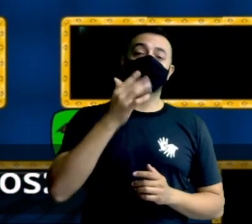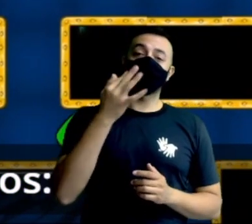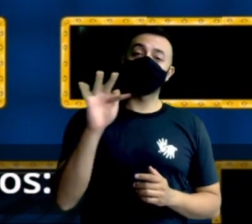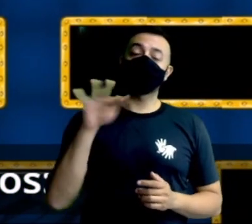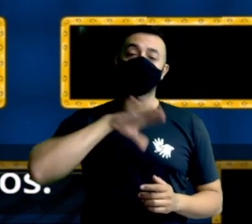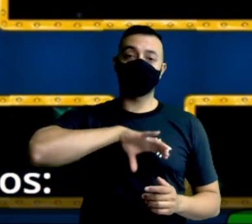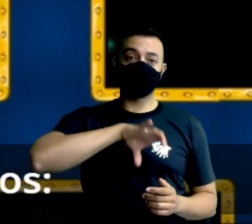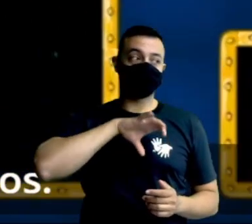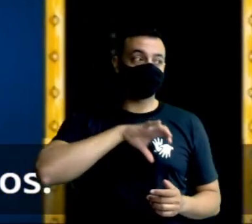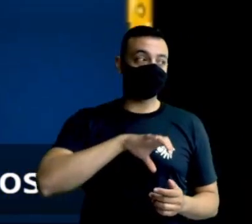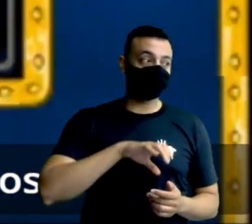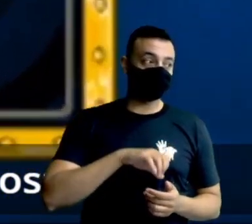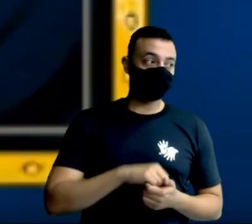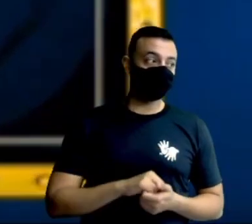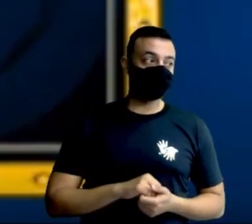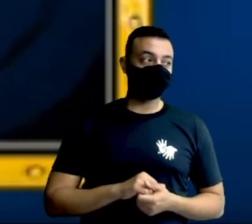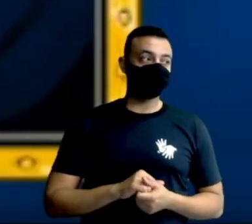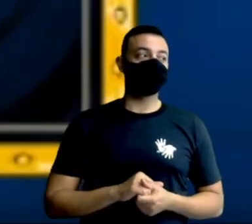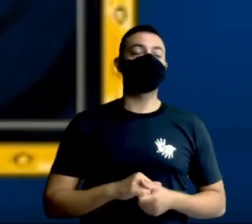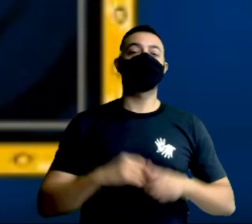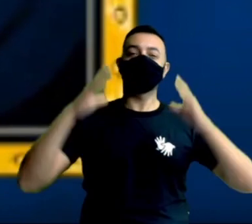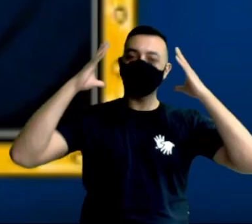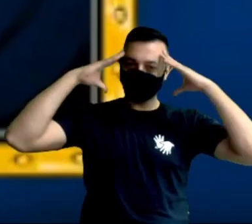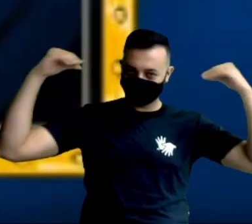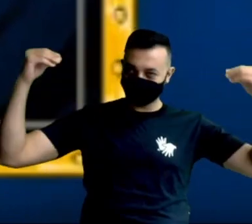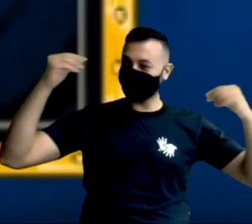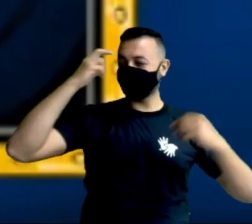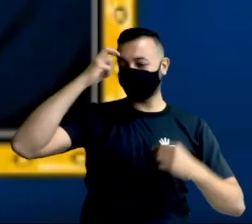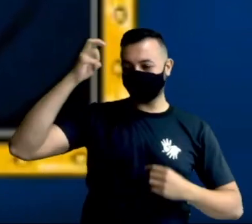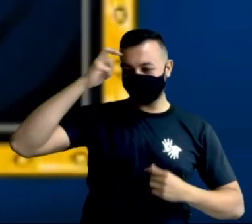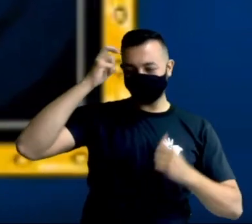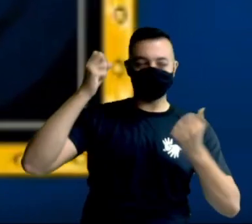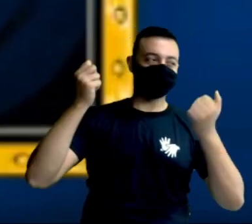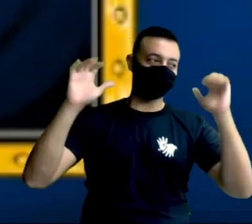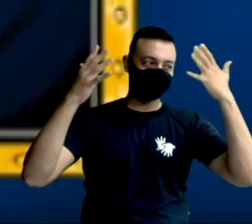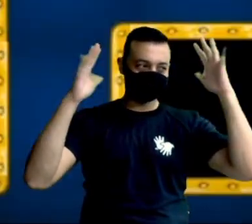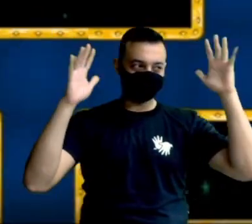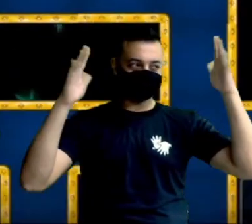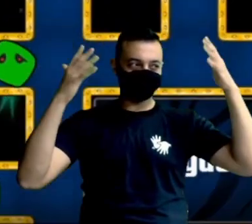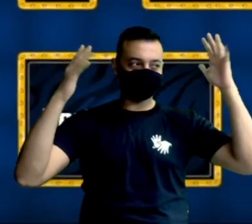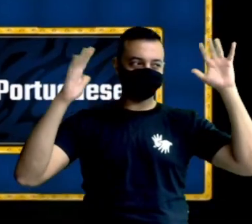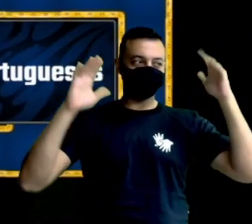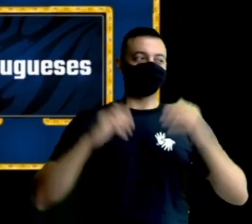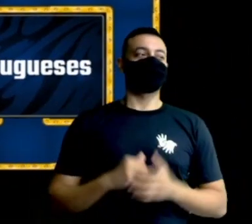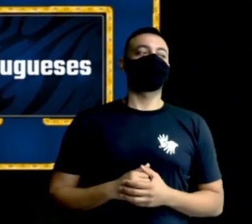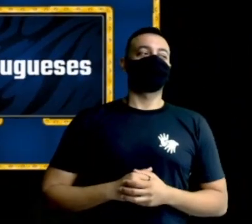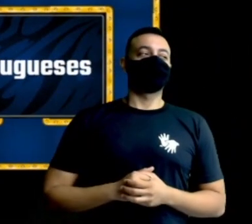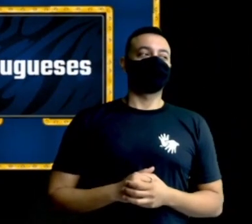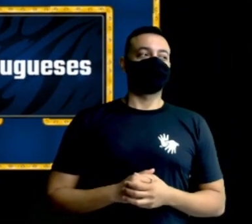portugueses. Menino, tá sabendo de tudo, holandeses. Parabéns, Adriano.